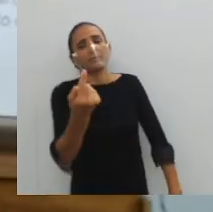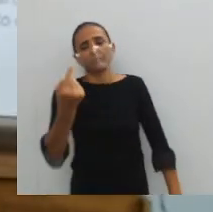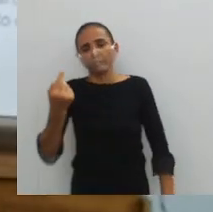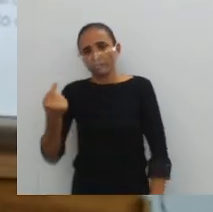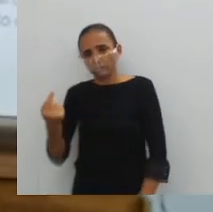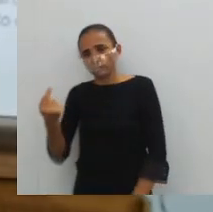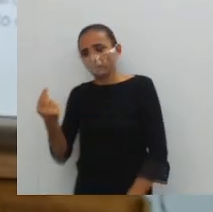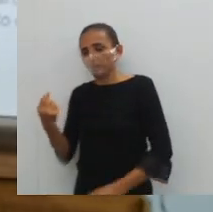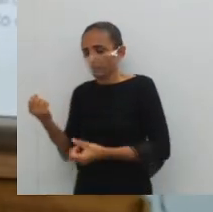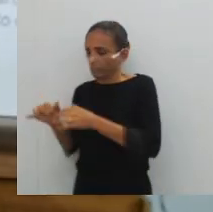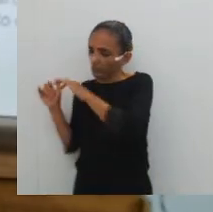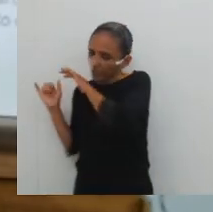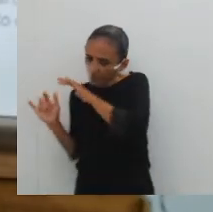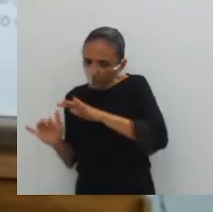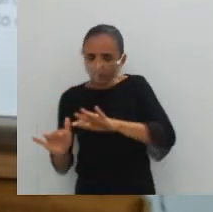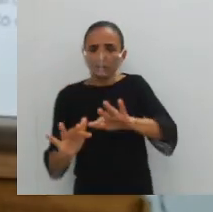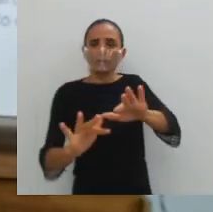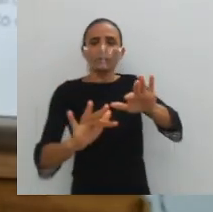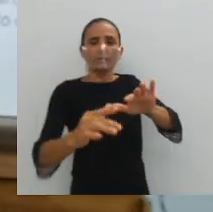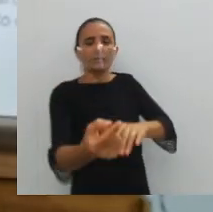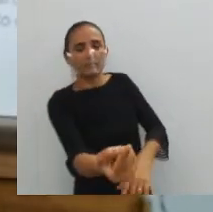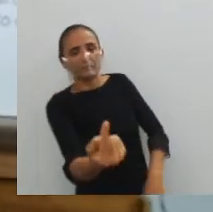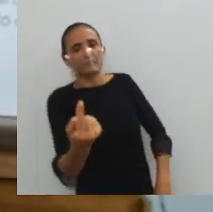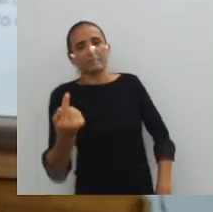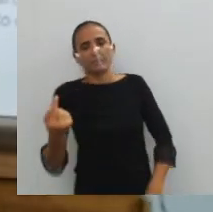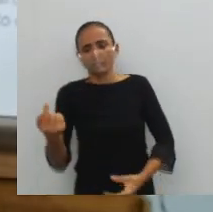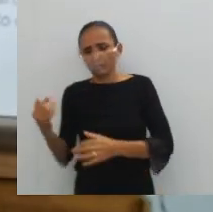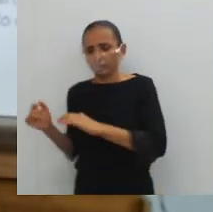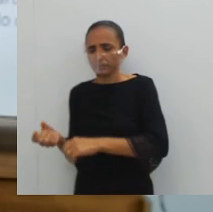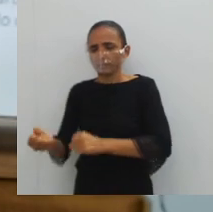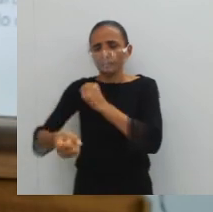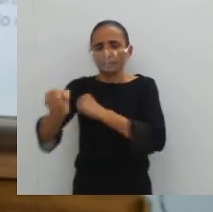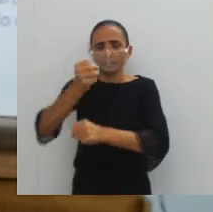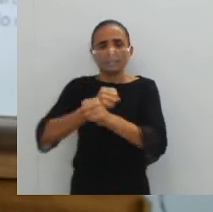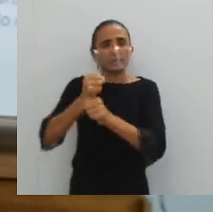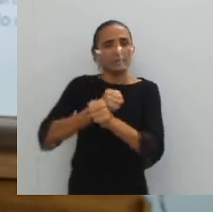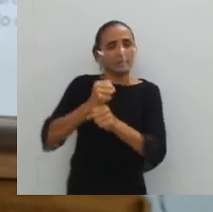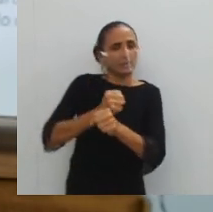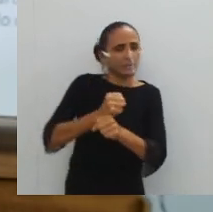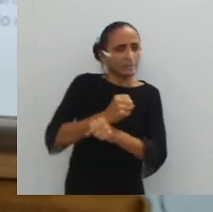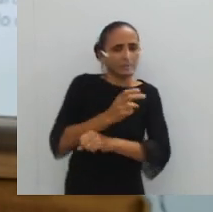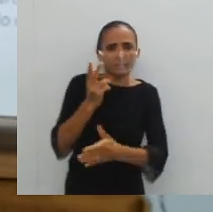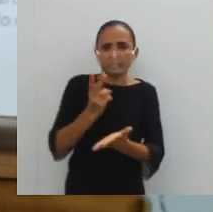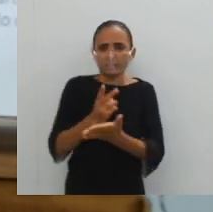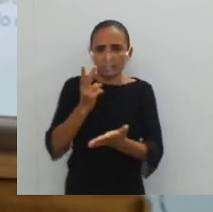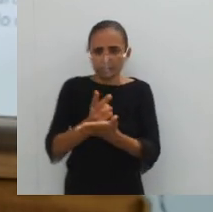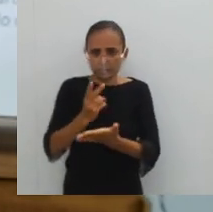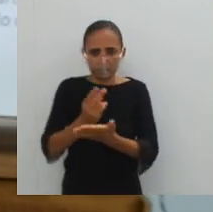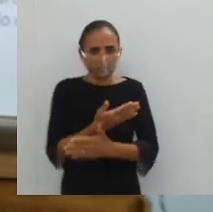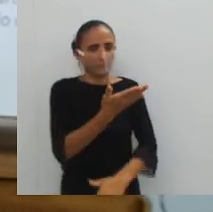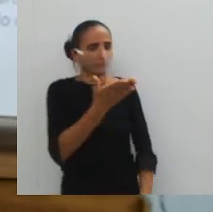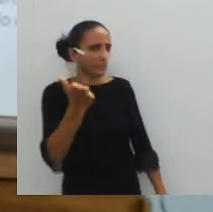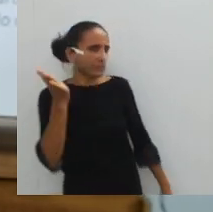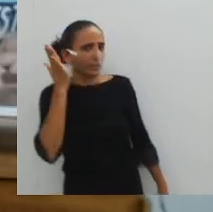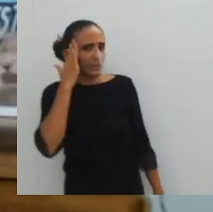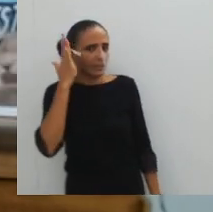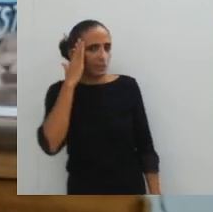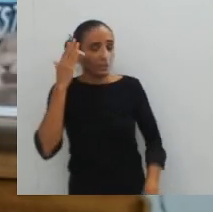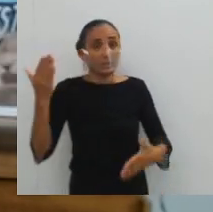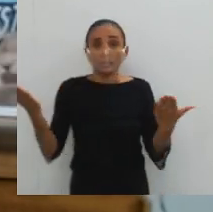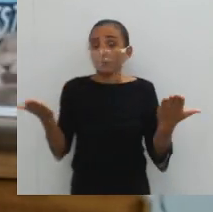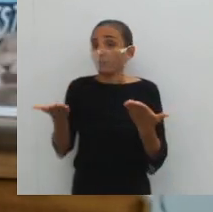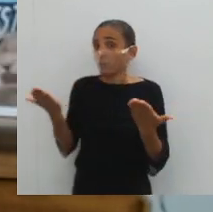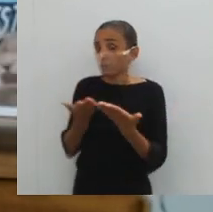vai e volta, isso ano a ano. A gente chama de transumância, tá certo? Então,